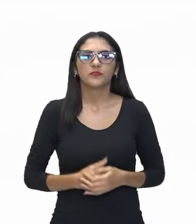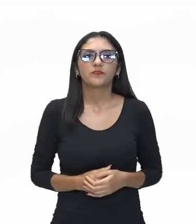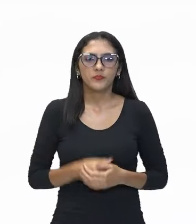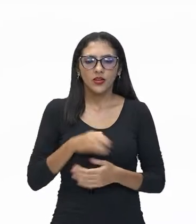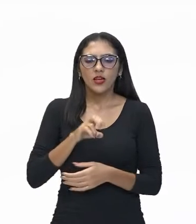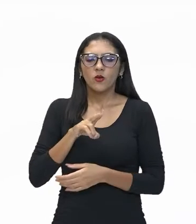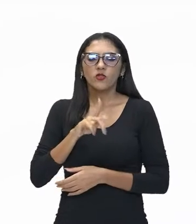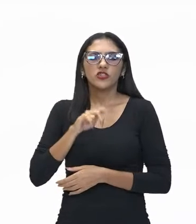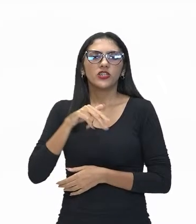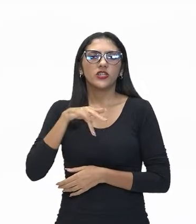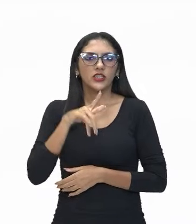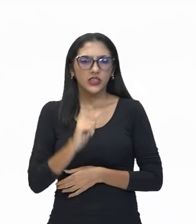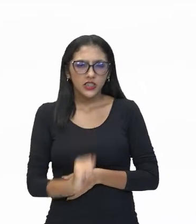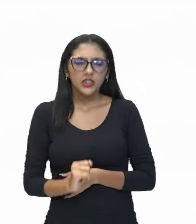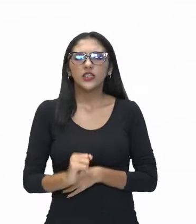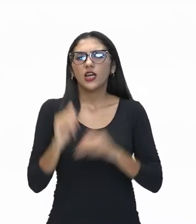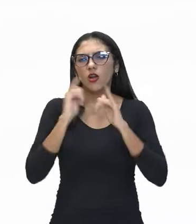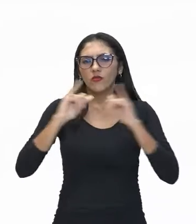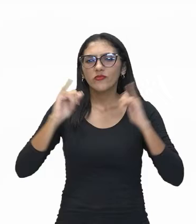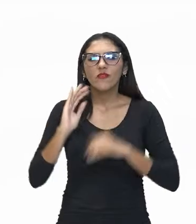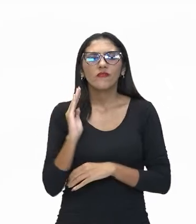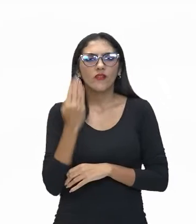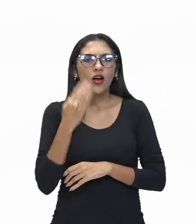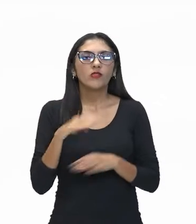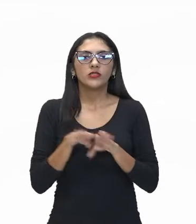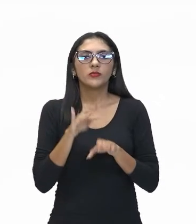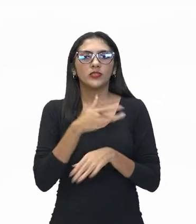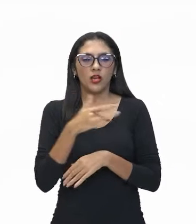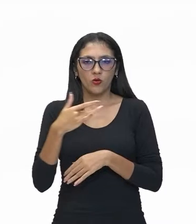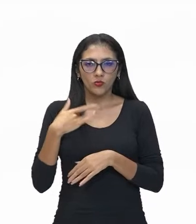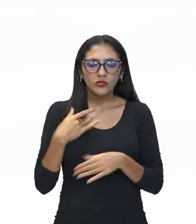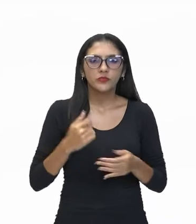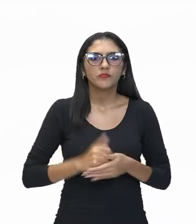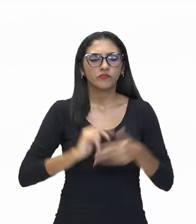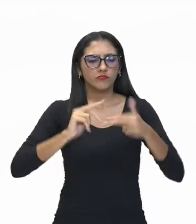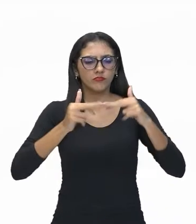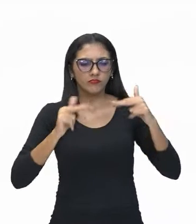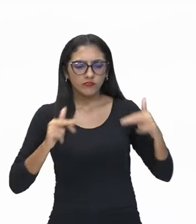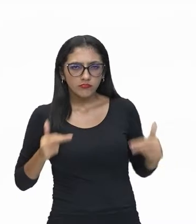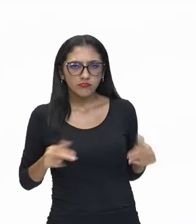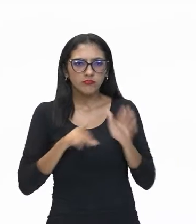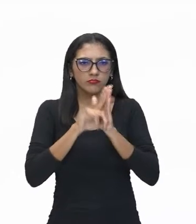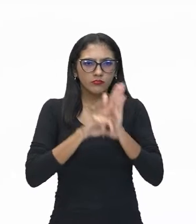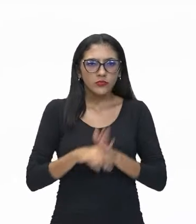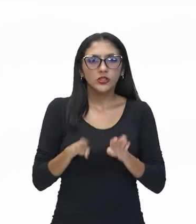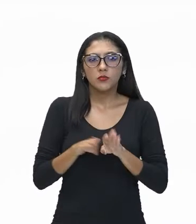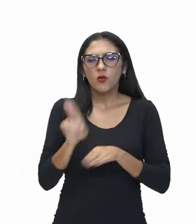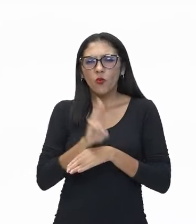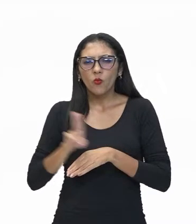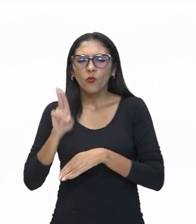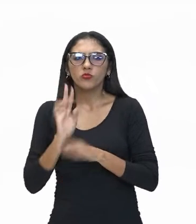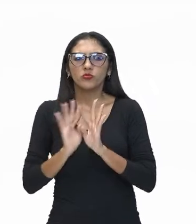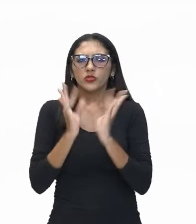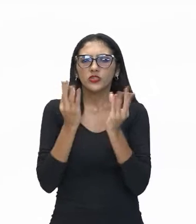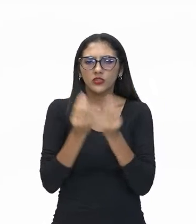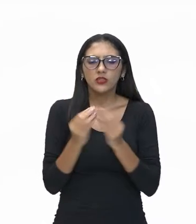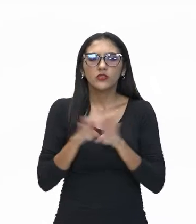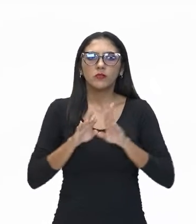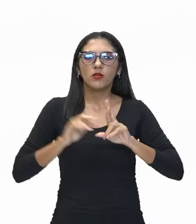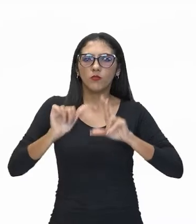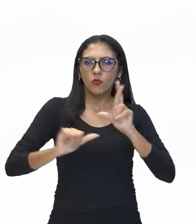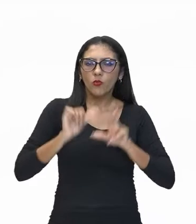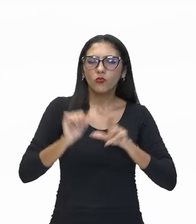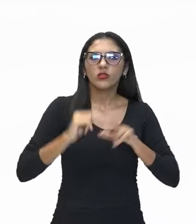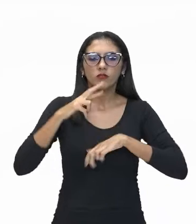fake news e saúde, mapeamento genético, uso indevido de substâncias e reações químicas e